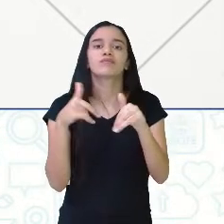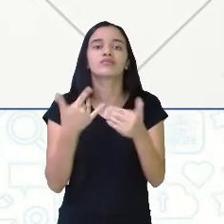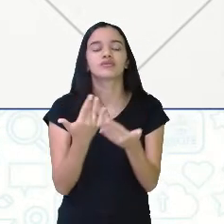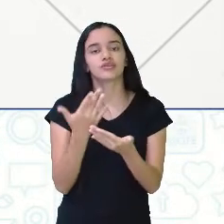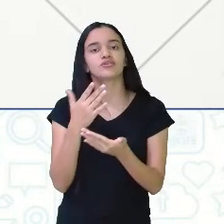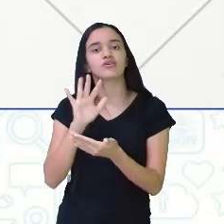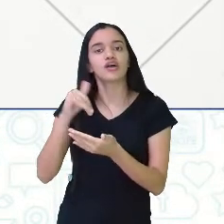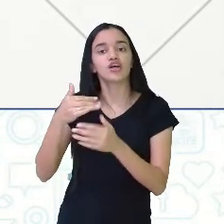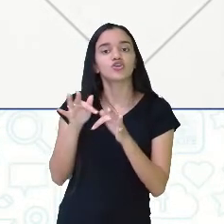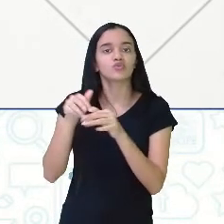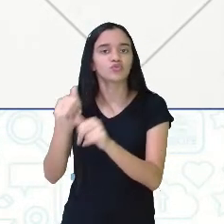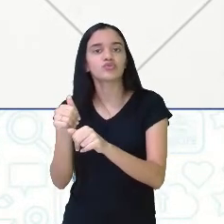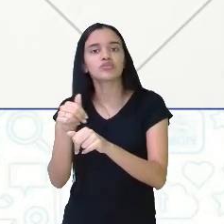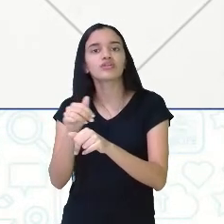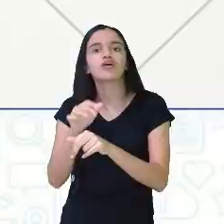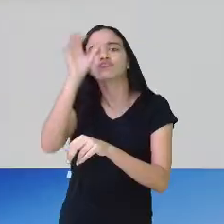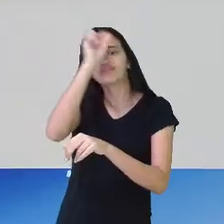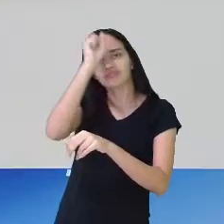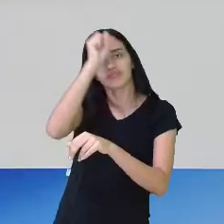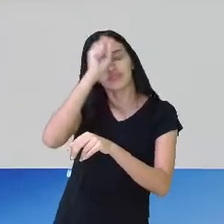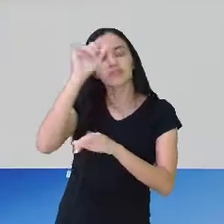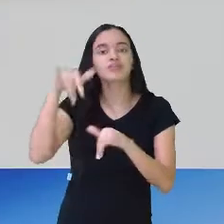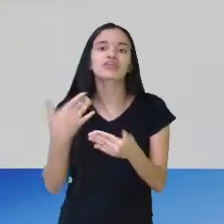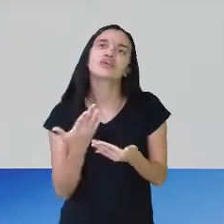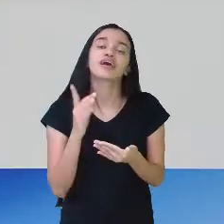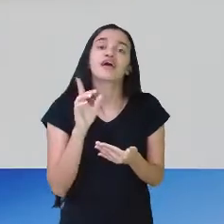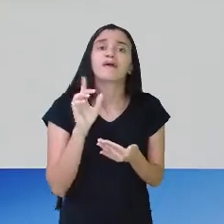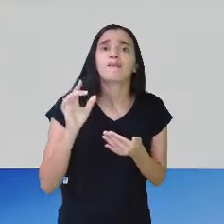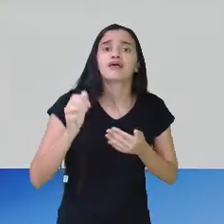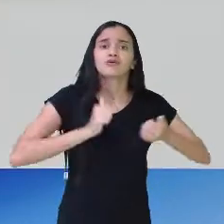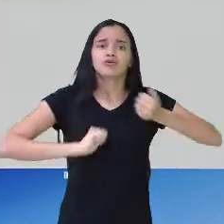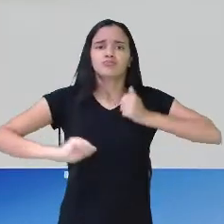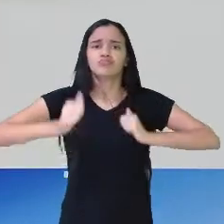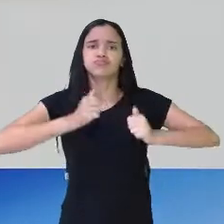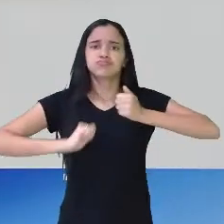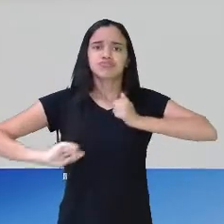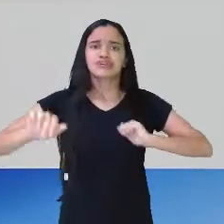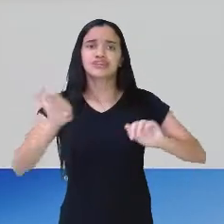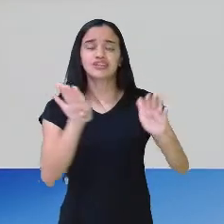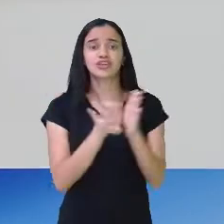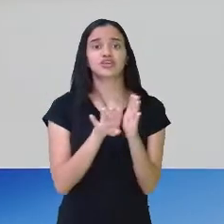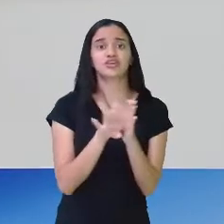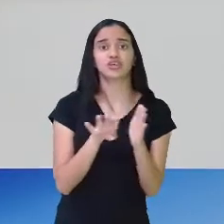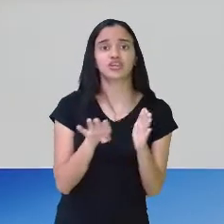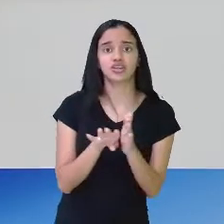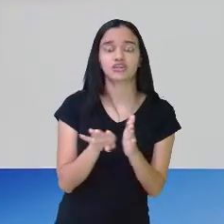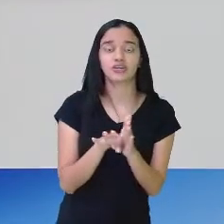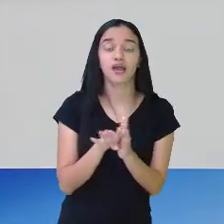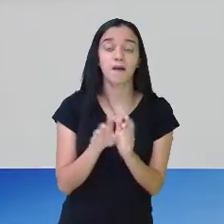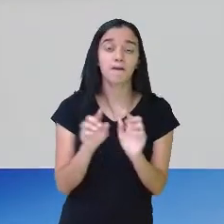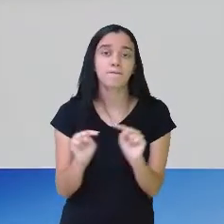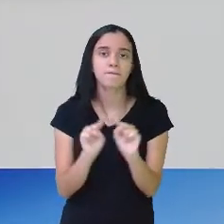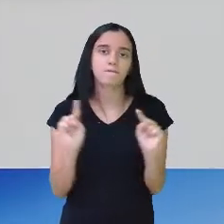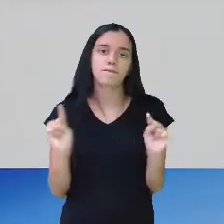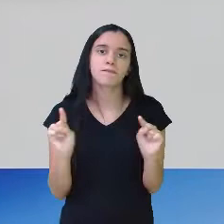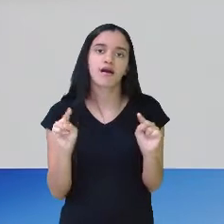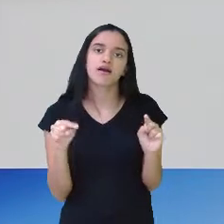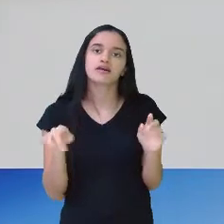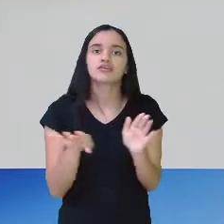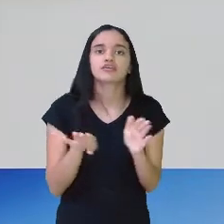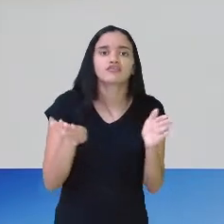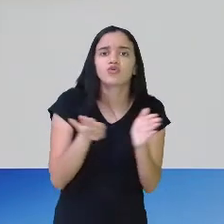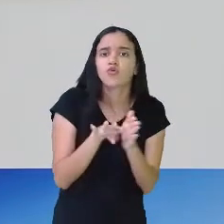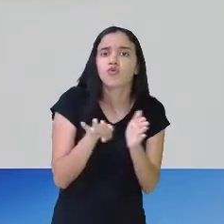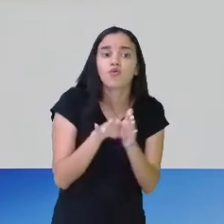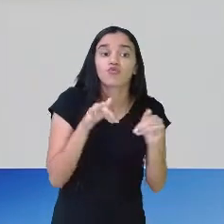terás o que colher. Às vezes a gente fica numa ansiedade de chegar na linha de chegada, mas às vezes a linha de chegada nunca